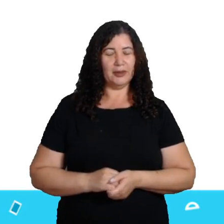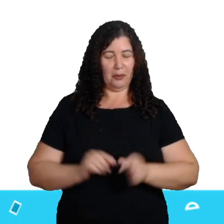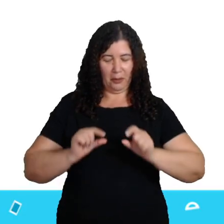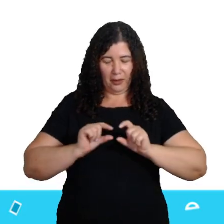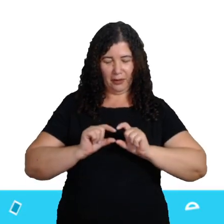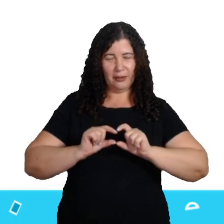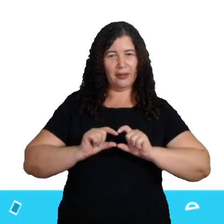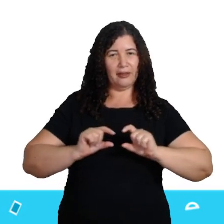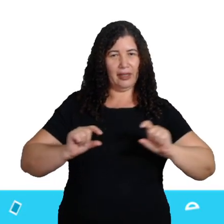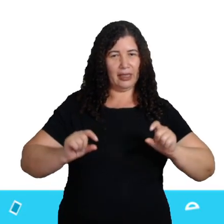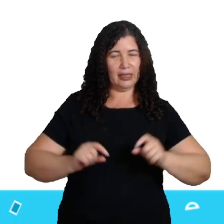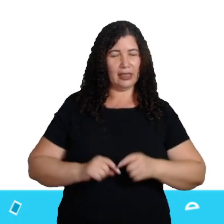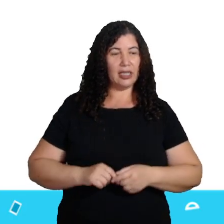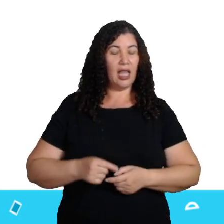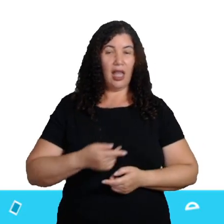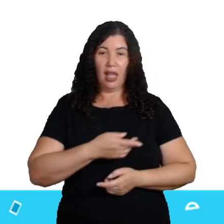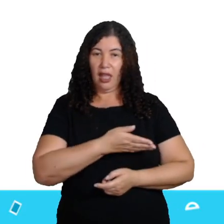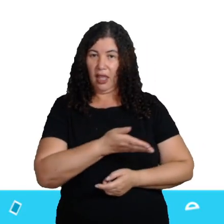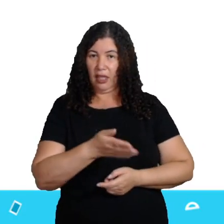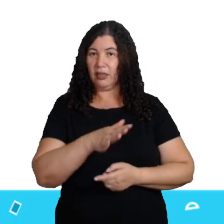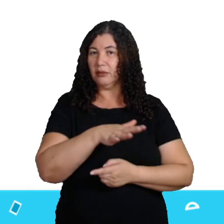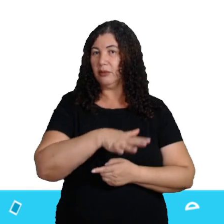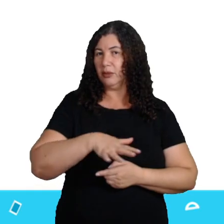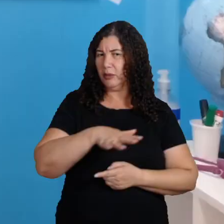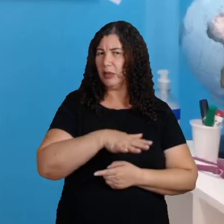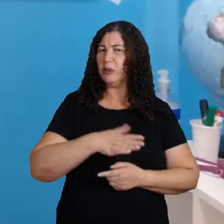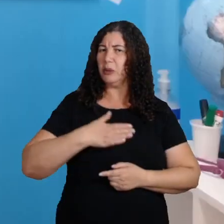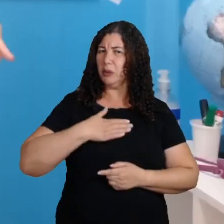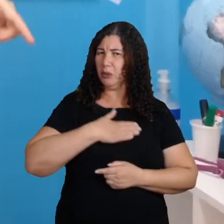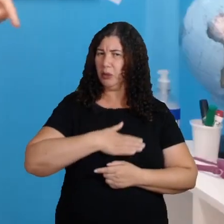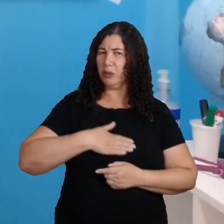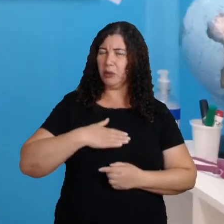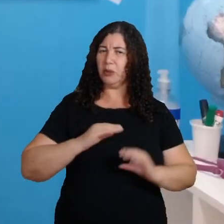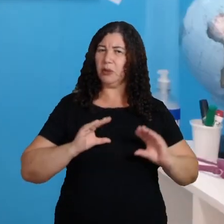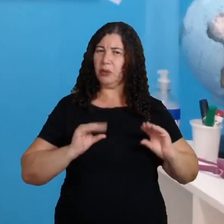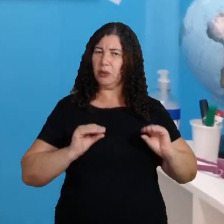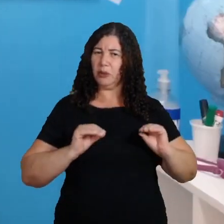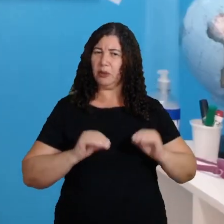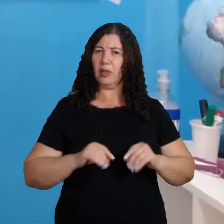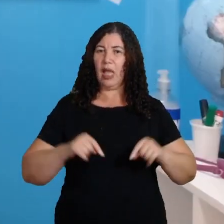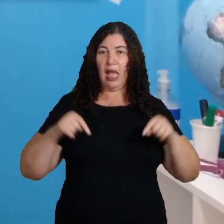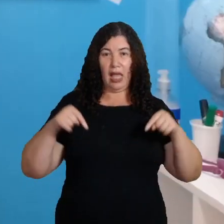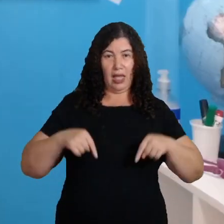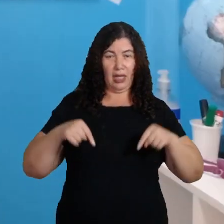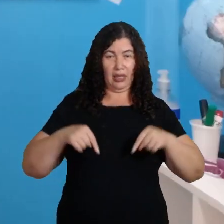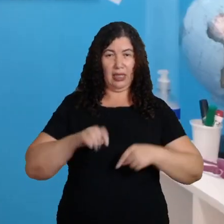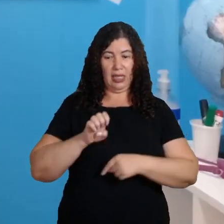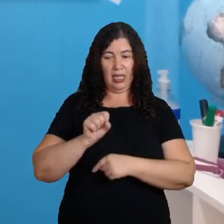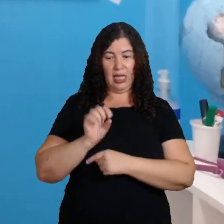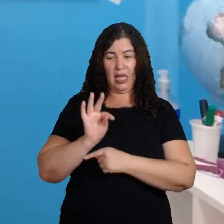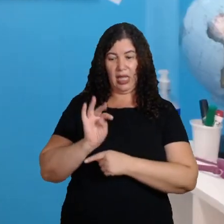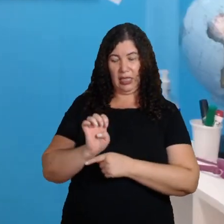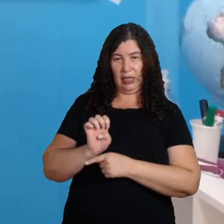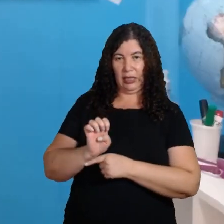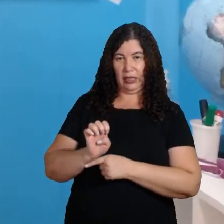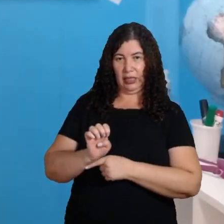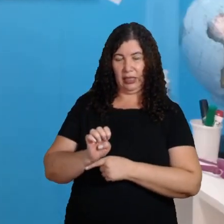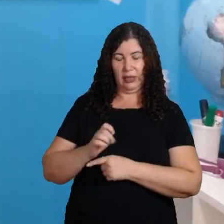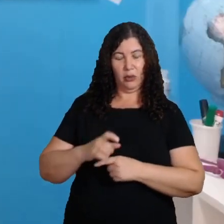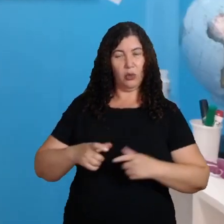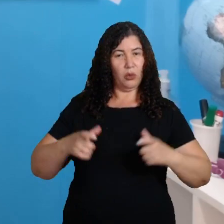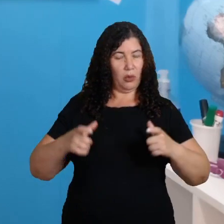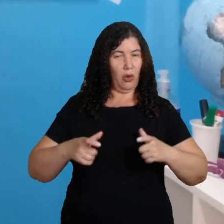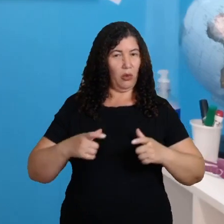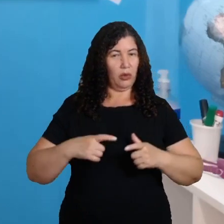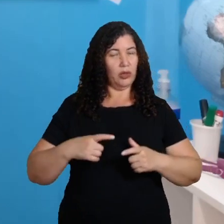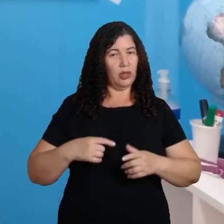frase. Este espaço é confortável. Estou falando exatamente deste espaço no qual eu me